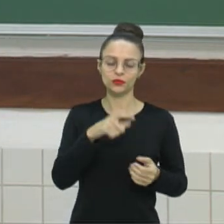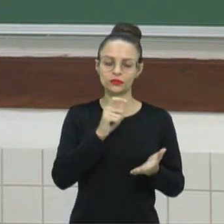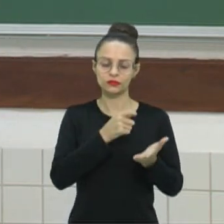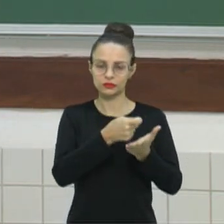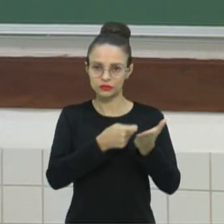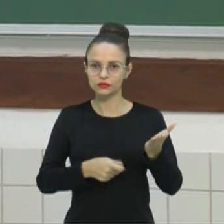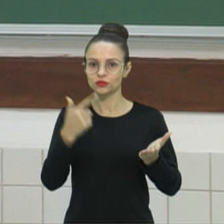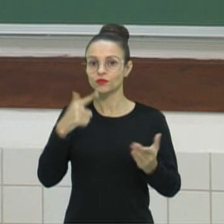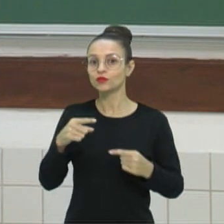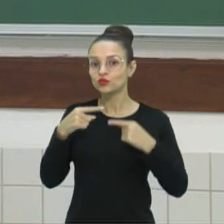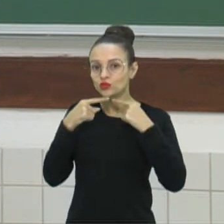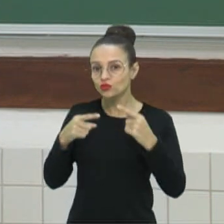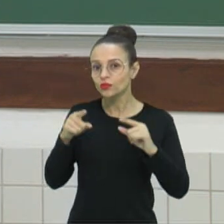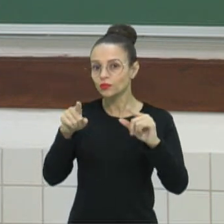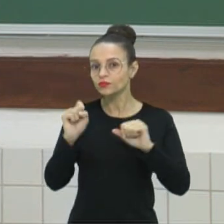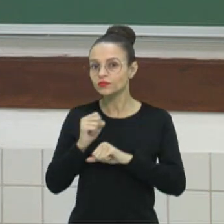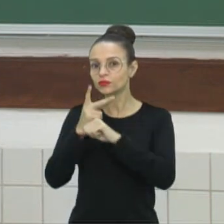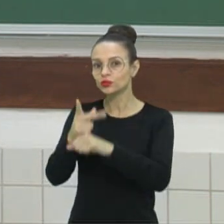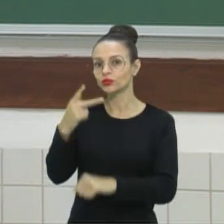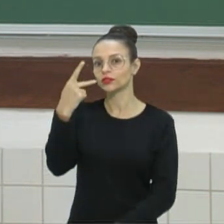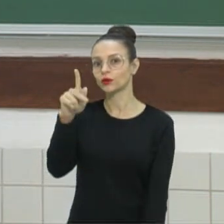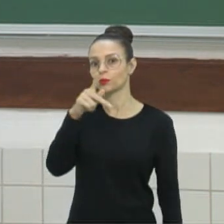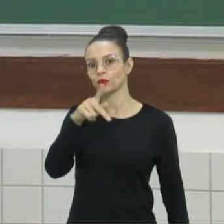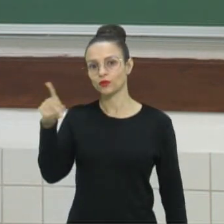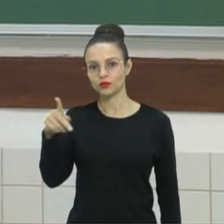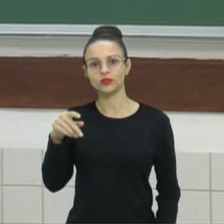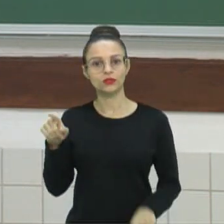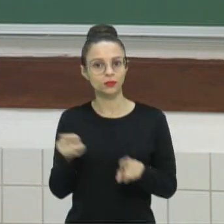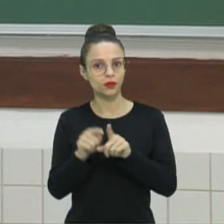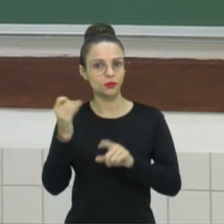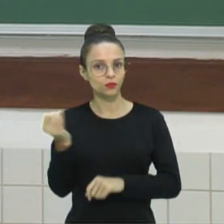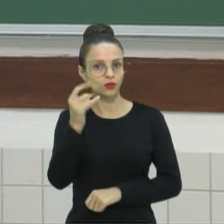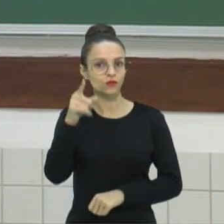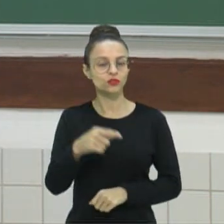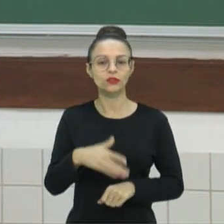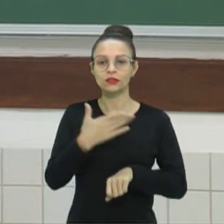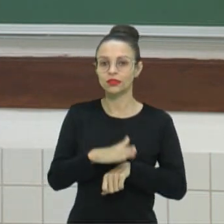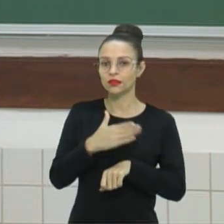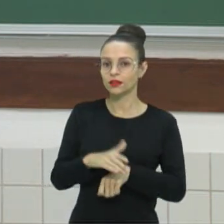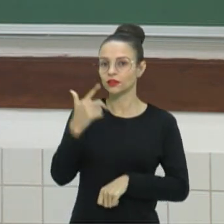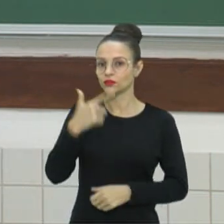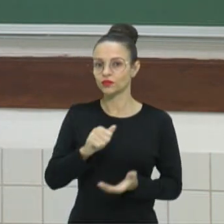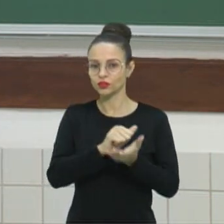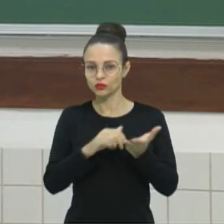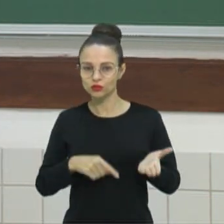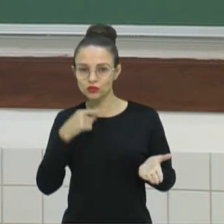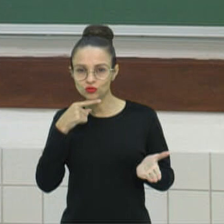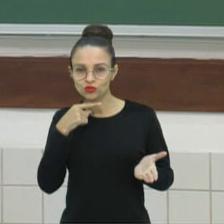aí. Qualquer dúvida, pergunte para o professor de vocês aí, mas é muito importante vocês refazerem. Tá na dúvida?